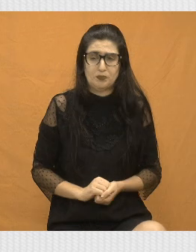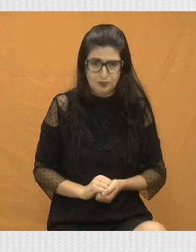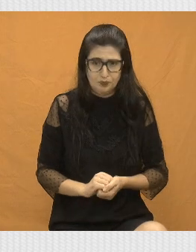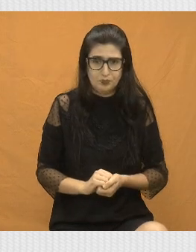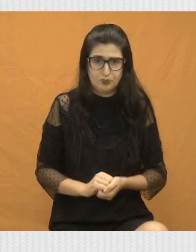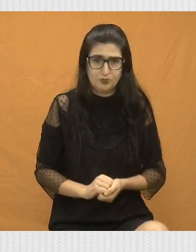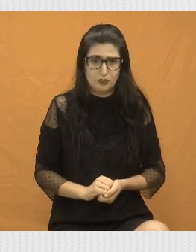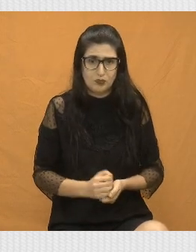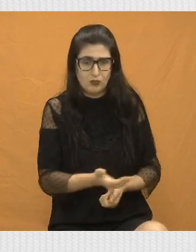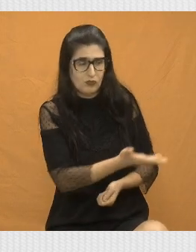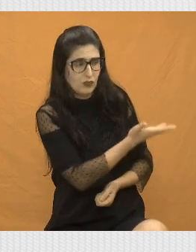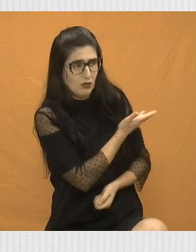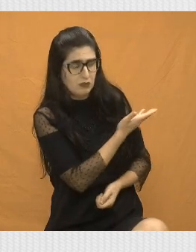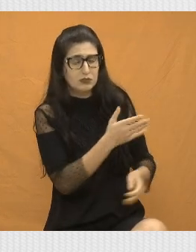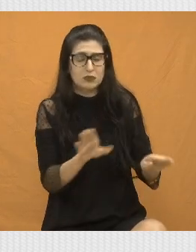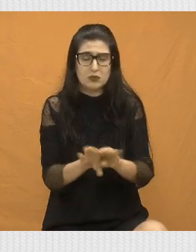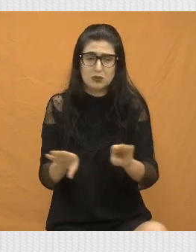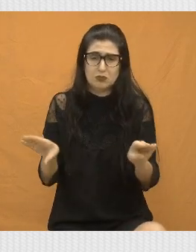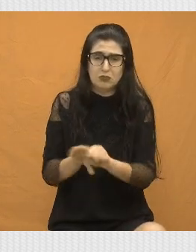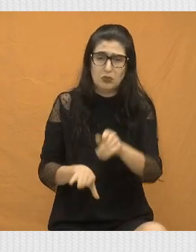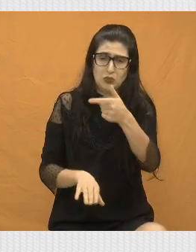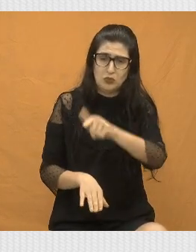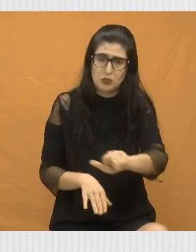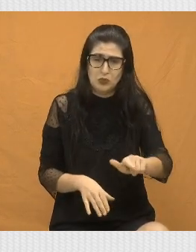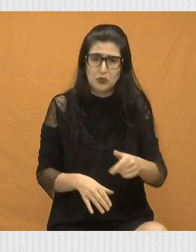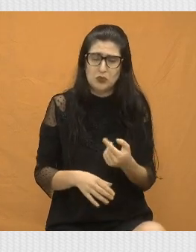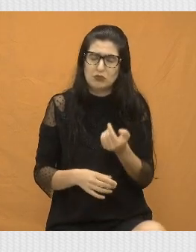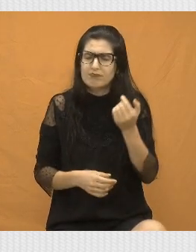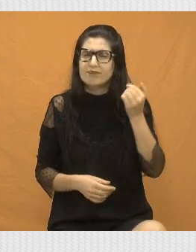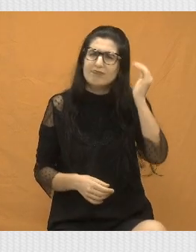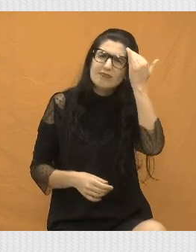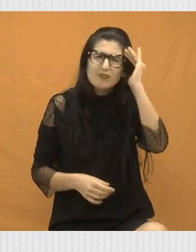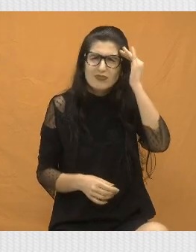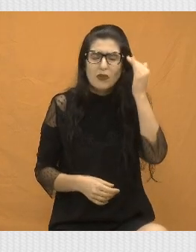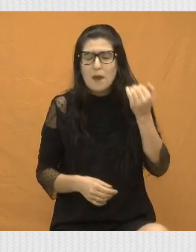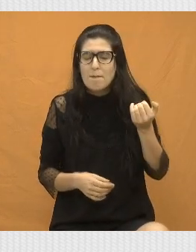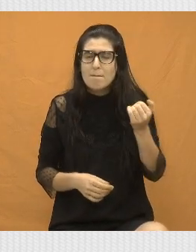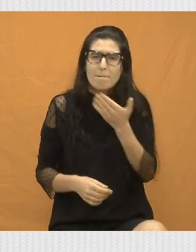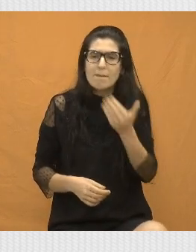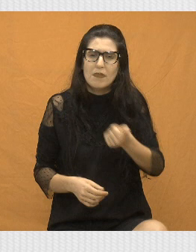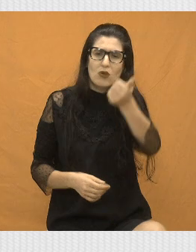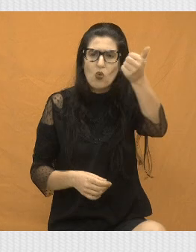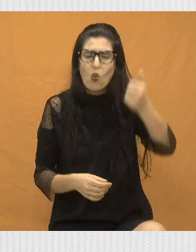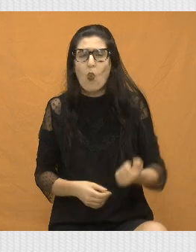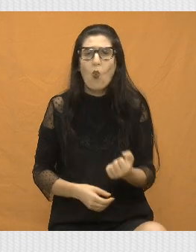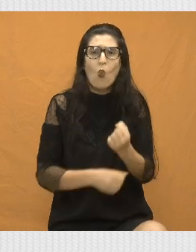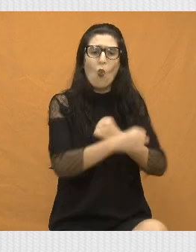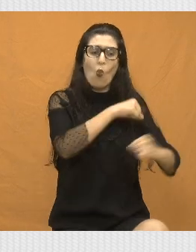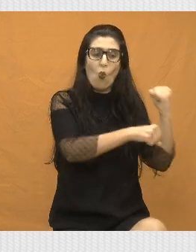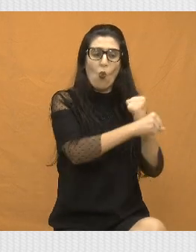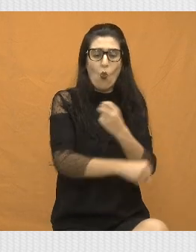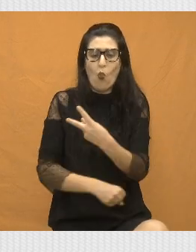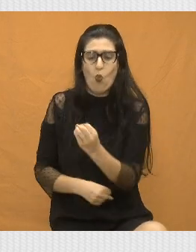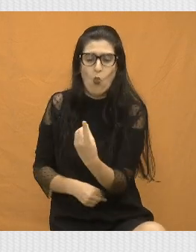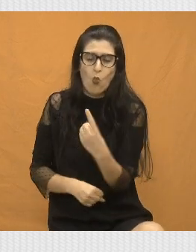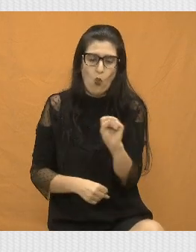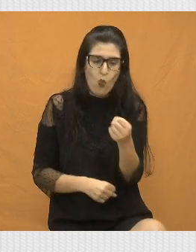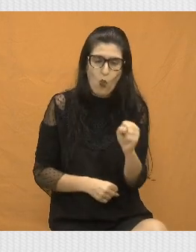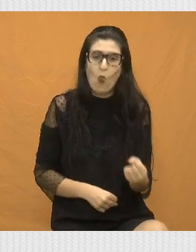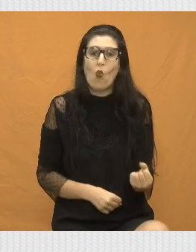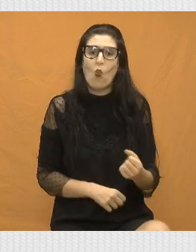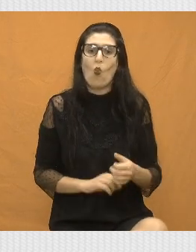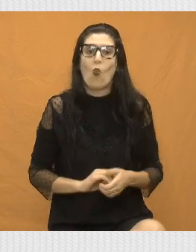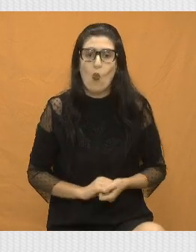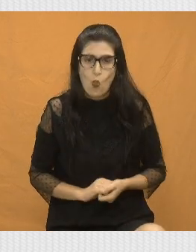No próximo também tem um gráfico melhor apresentável, onde vocês avaliam que em 2018 estávamos com uma